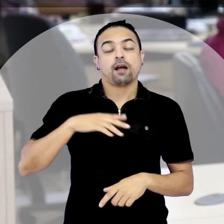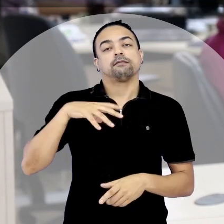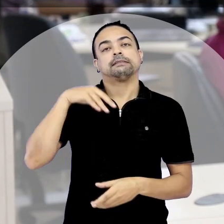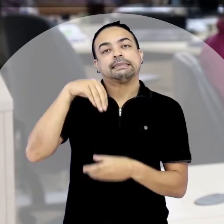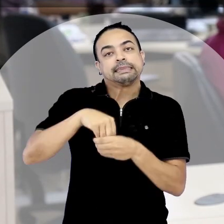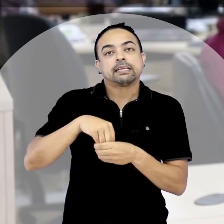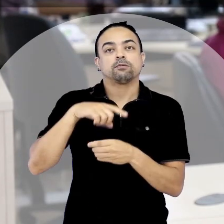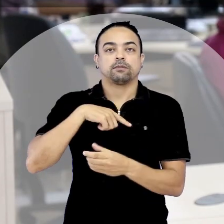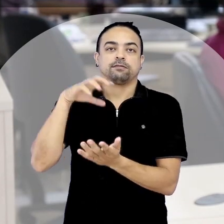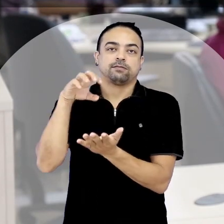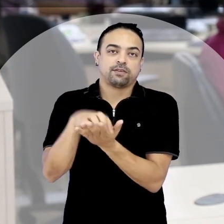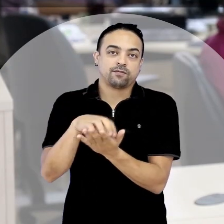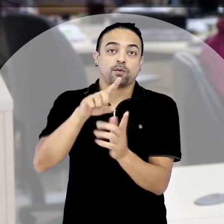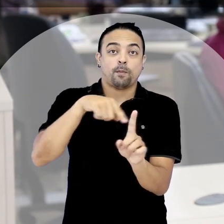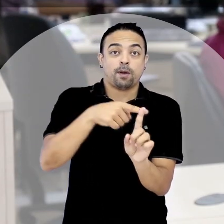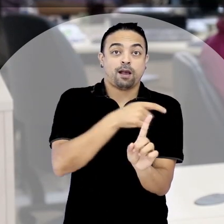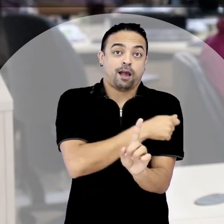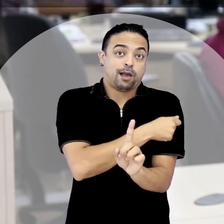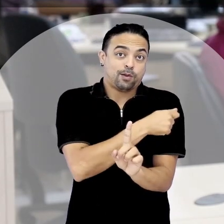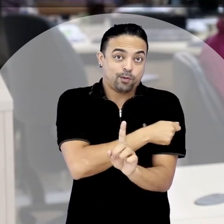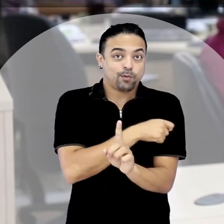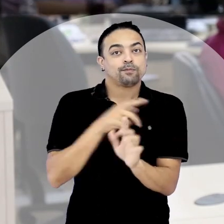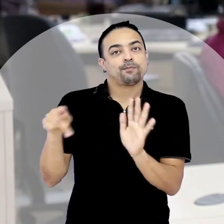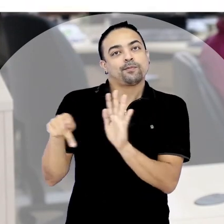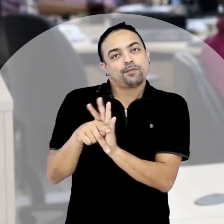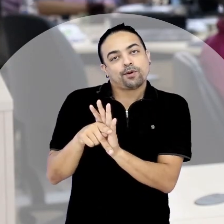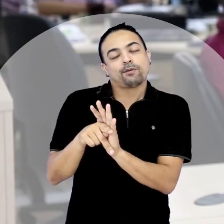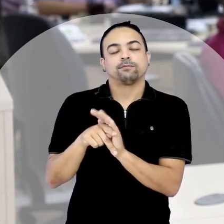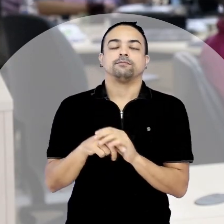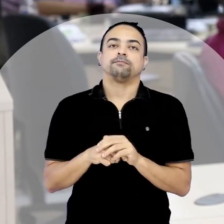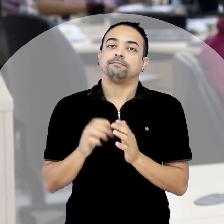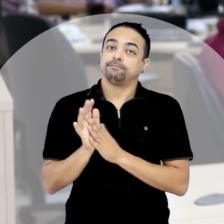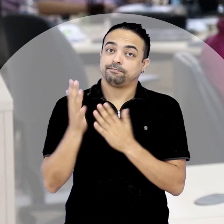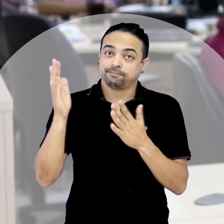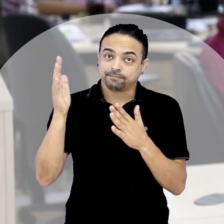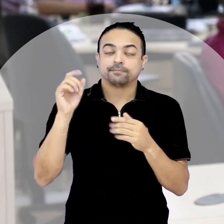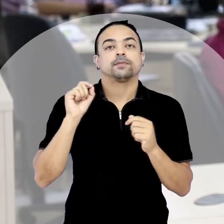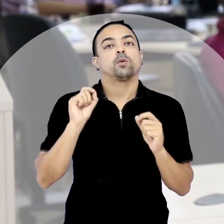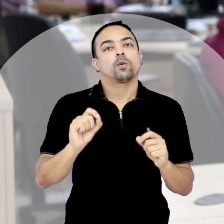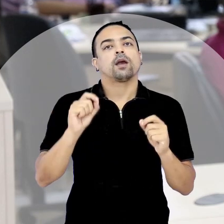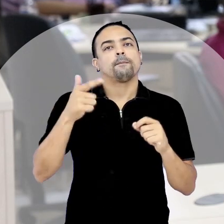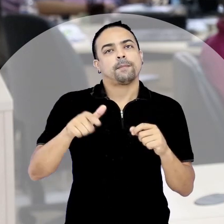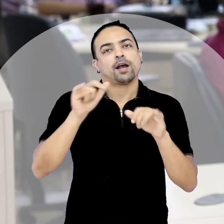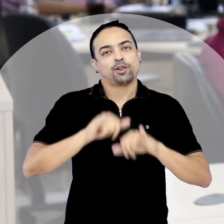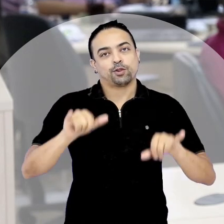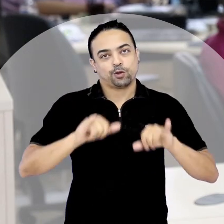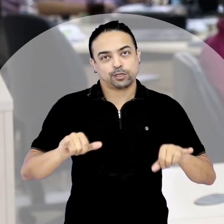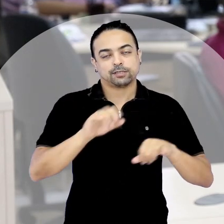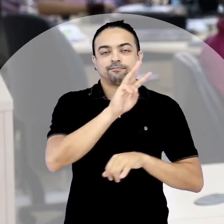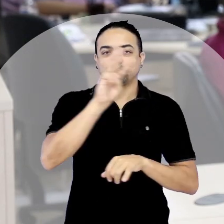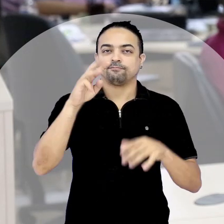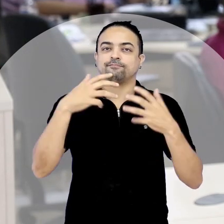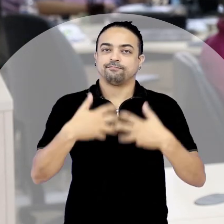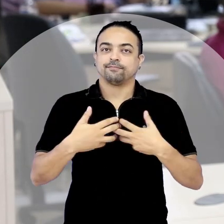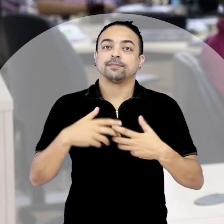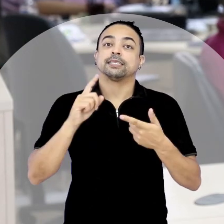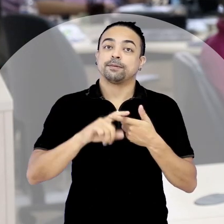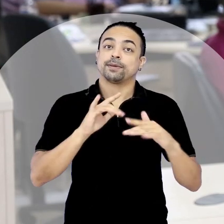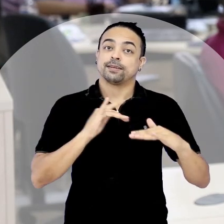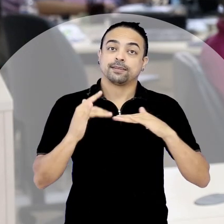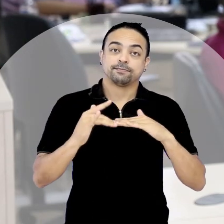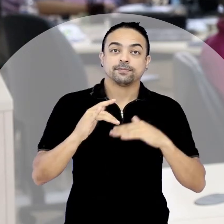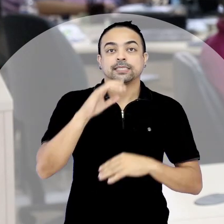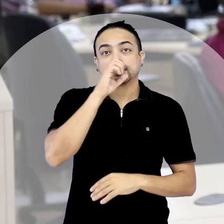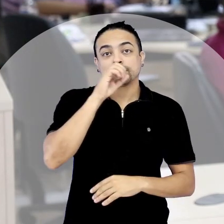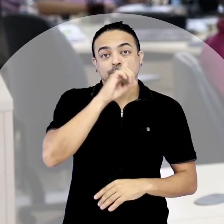realizada por servidores e estudantes do campo parabéns pessoal essas e outras notícias estão no nosso portal e nas